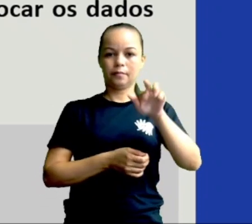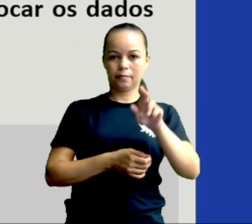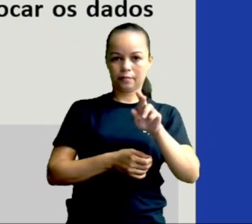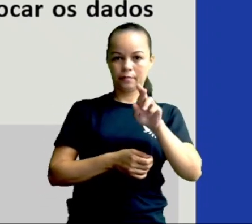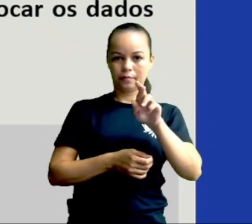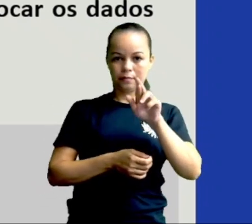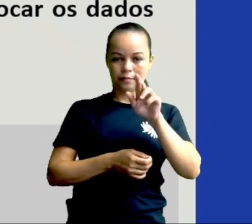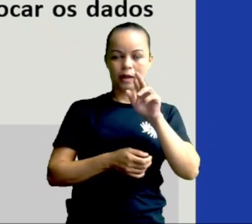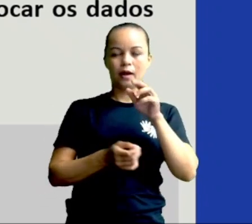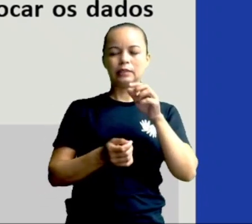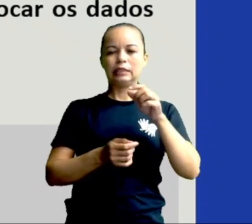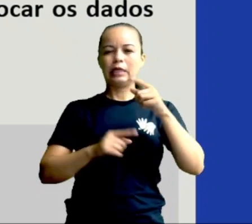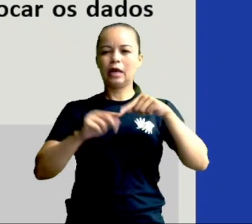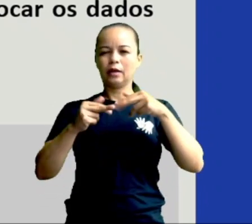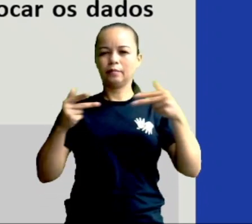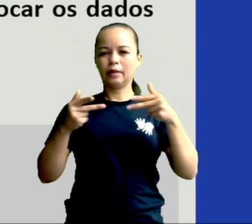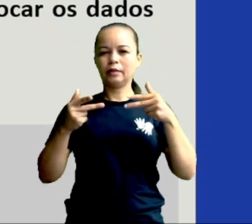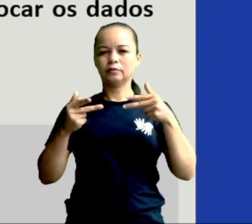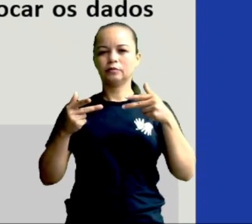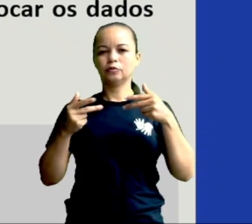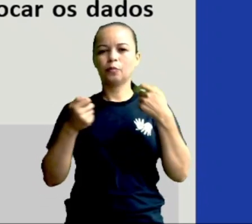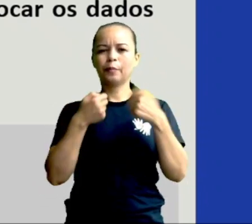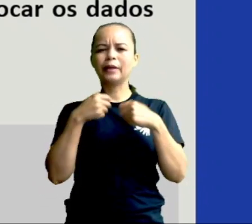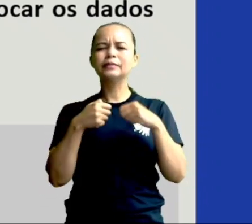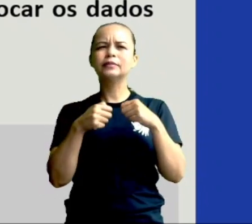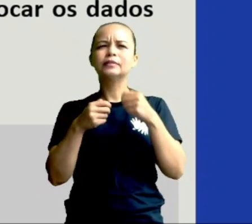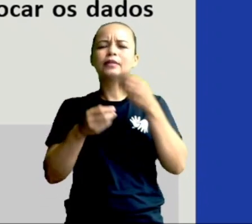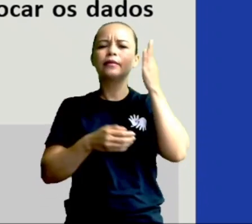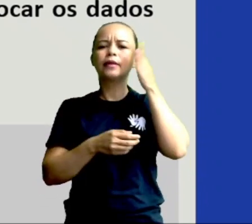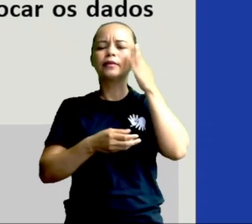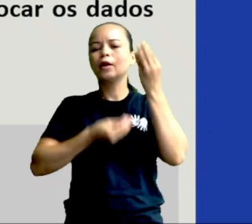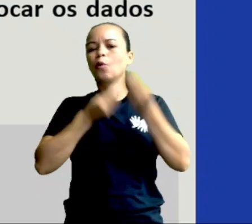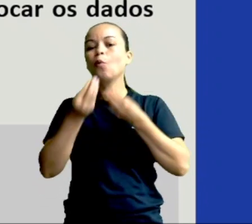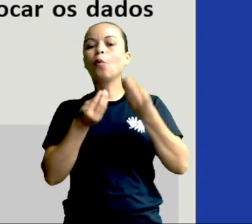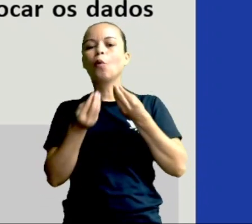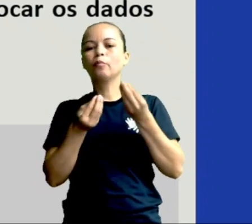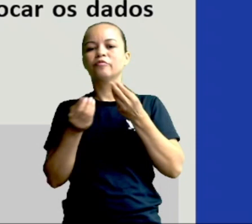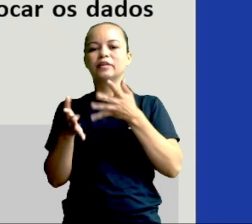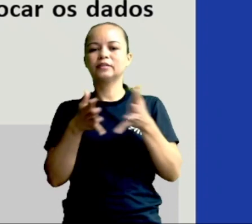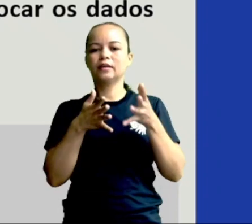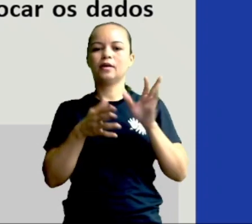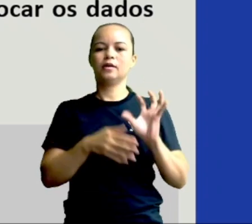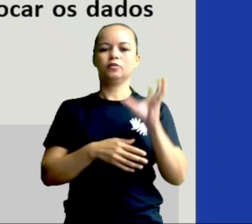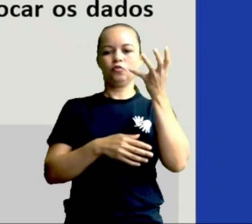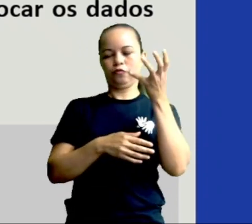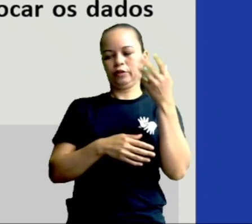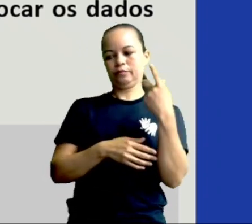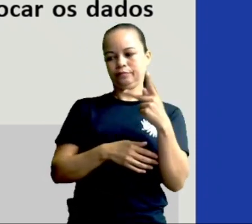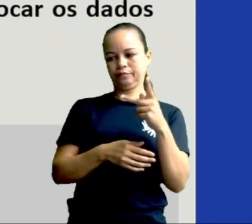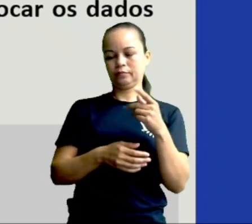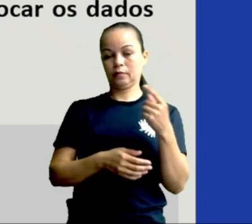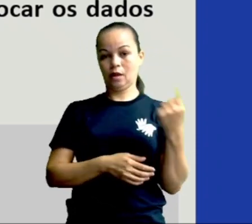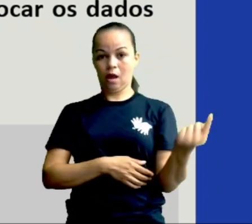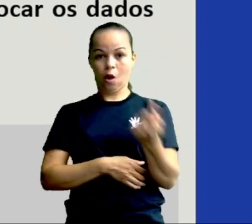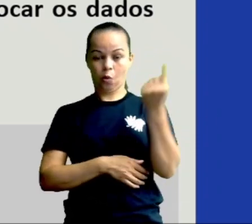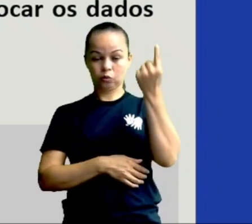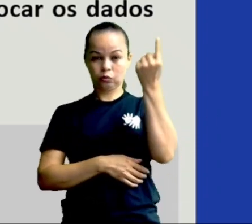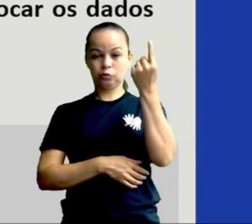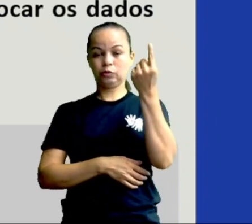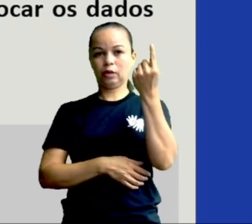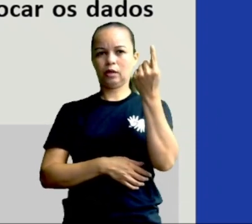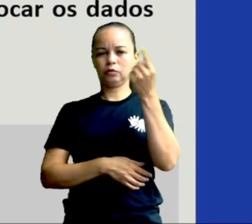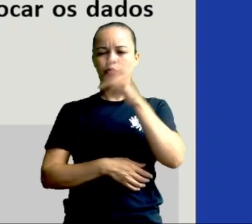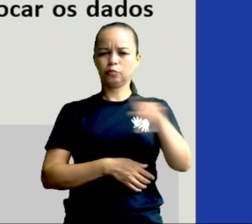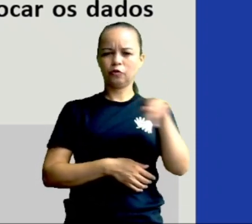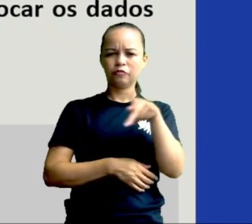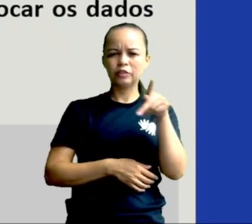precisa compreender como eu vou tratar da mediana nesse caso. A altura dos professores da área de